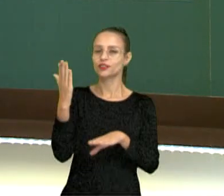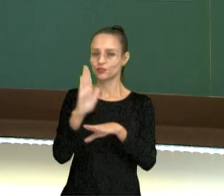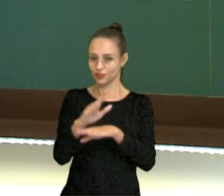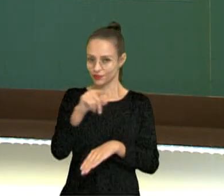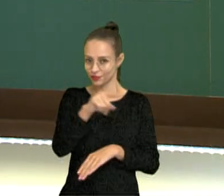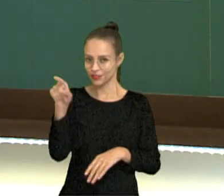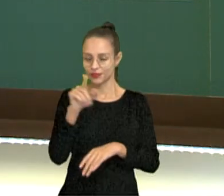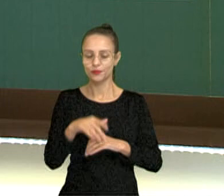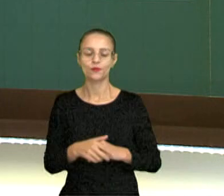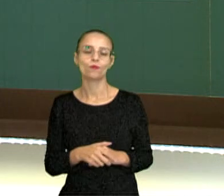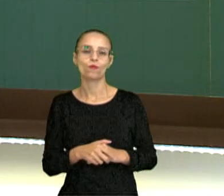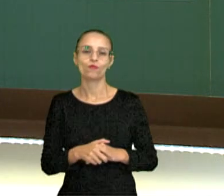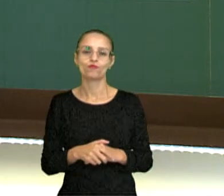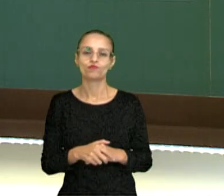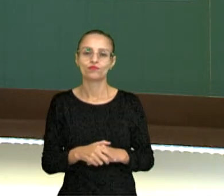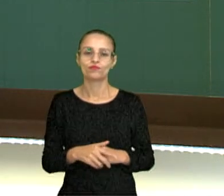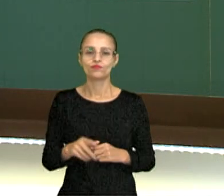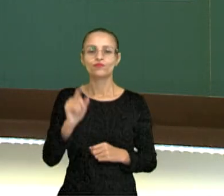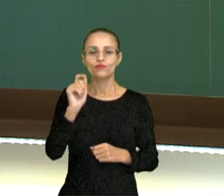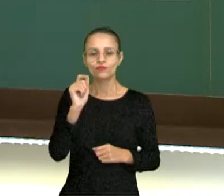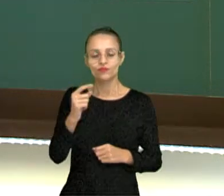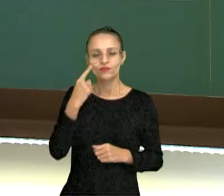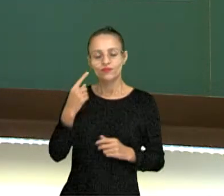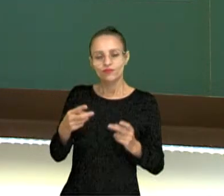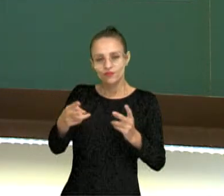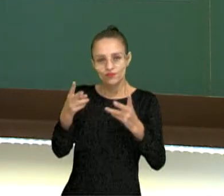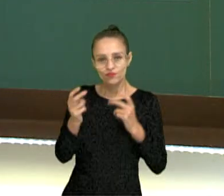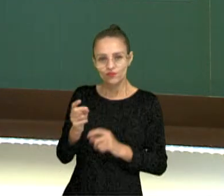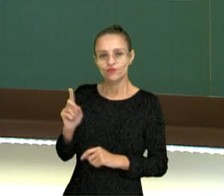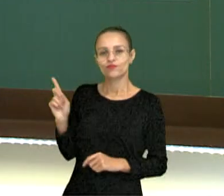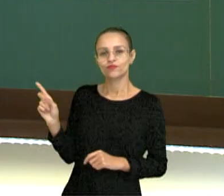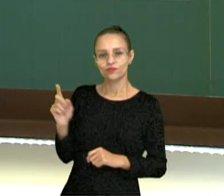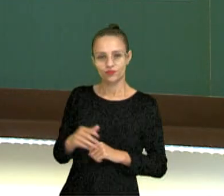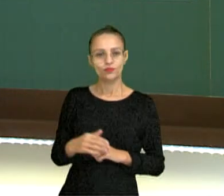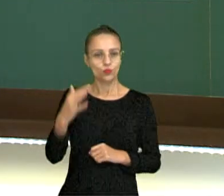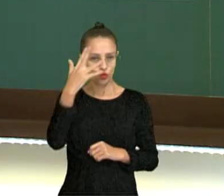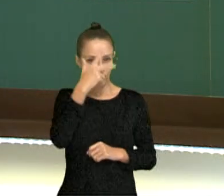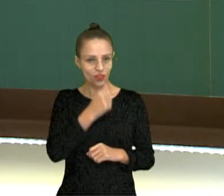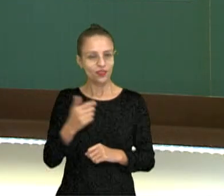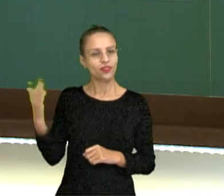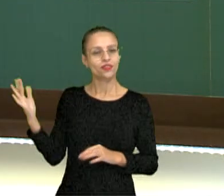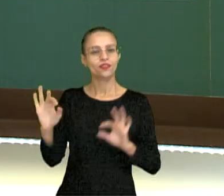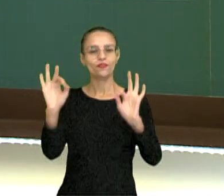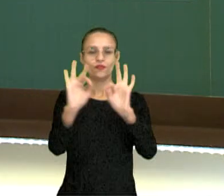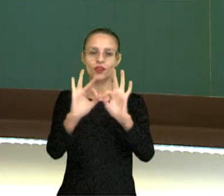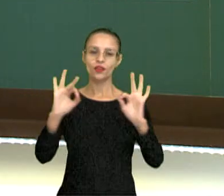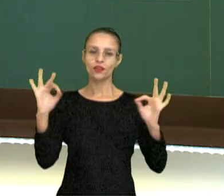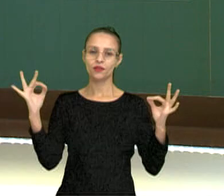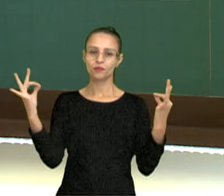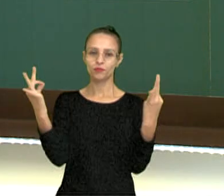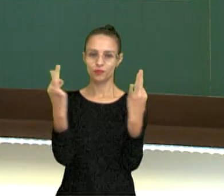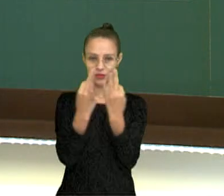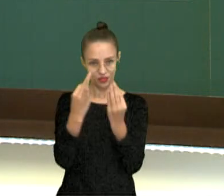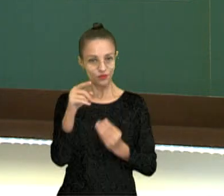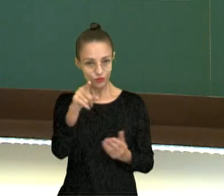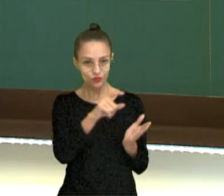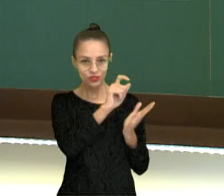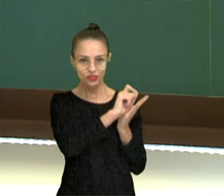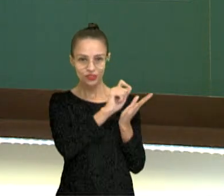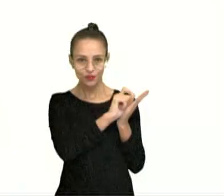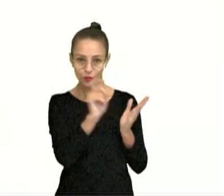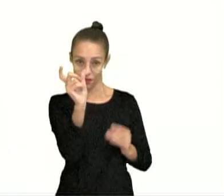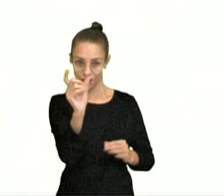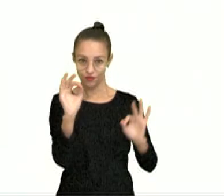breve. Então aqui, o que nós podemos observar? Uma cena muito bonita de uma família. Talvez você tenha escrito essa